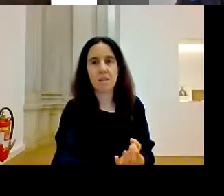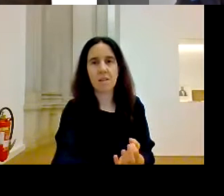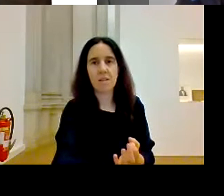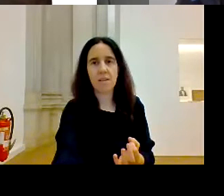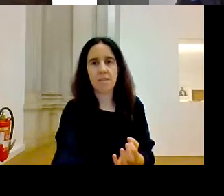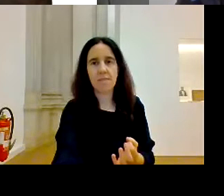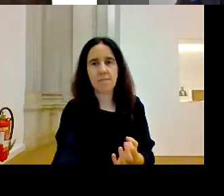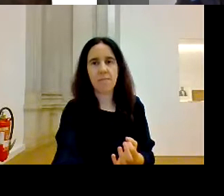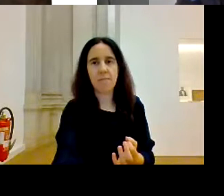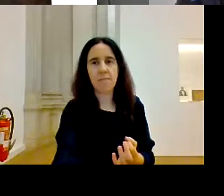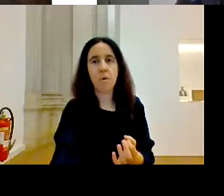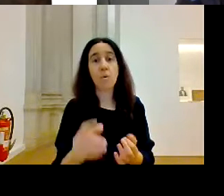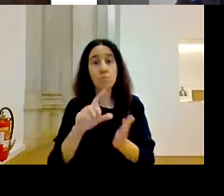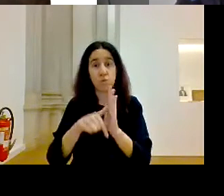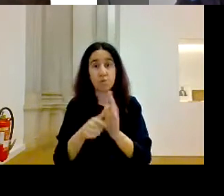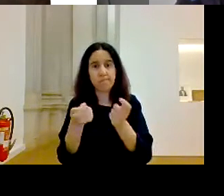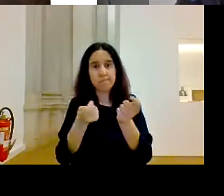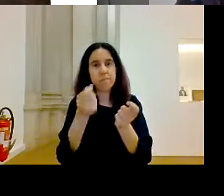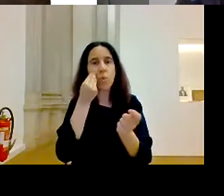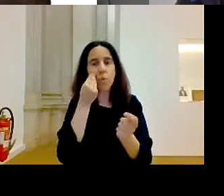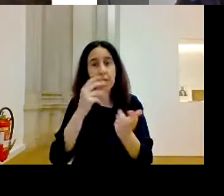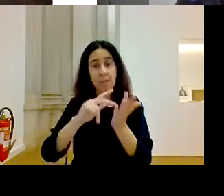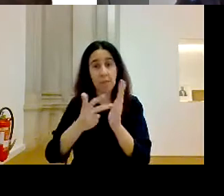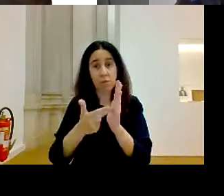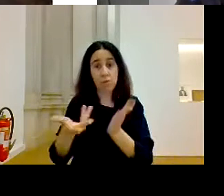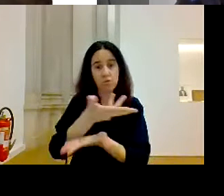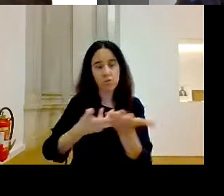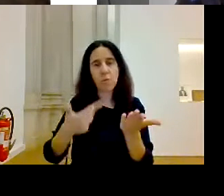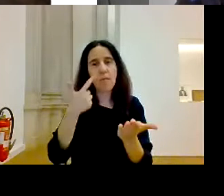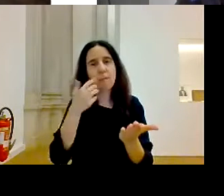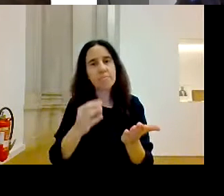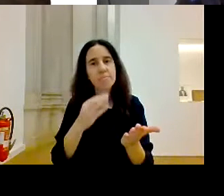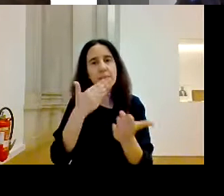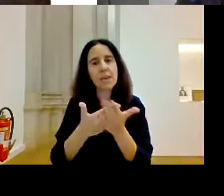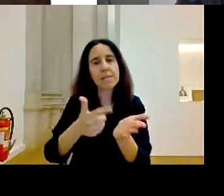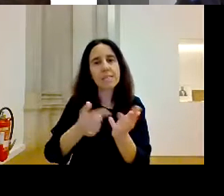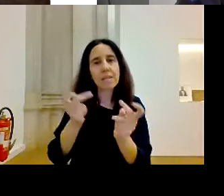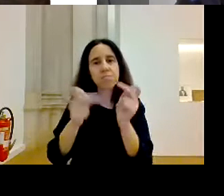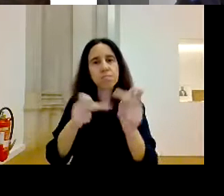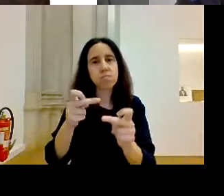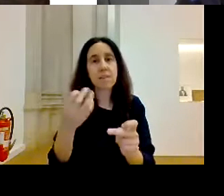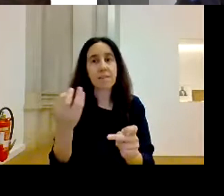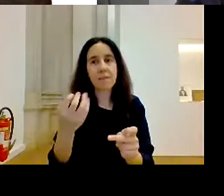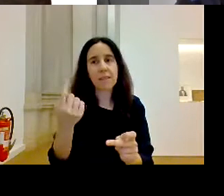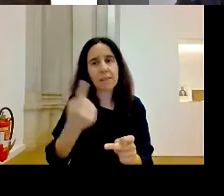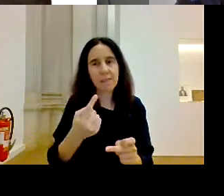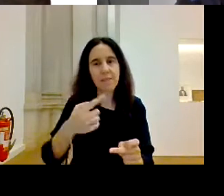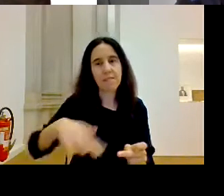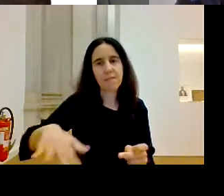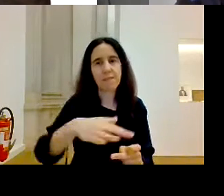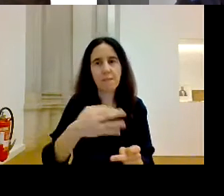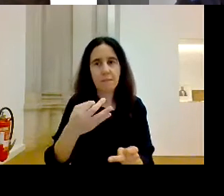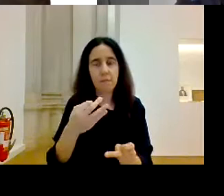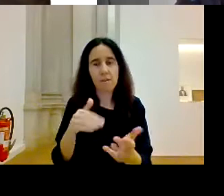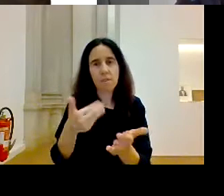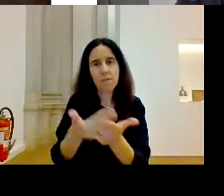de projetos, em certa medida, do ponto de vista tecnológico, são necessidades que deviam estar cobertas